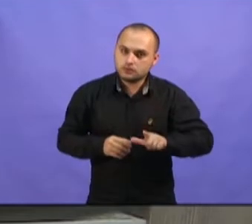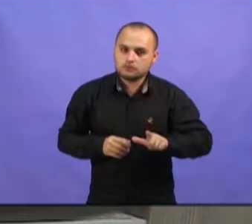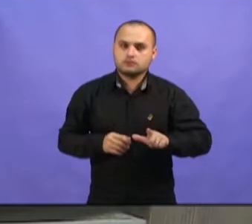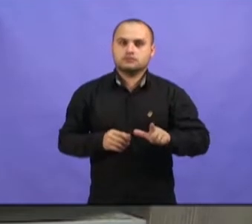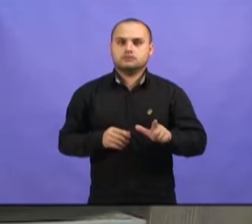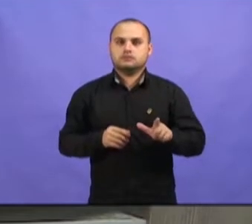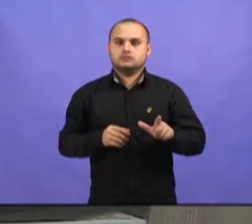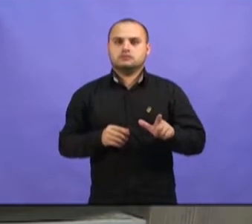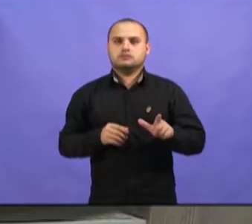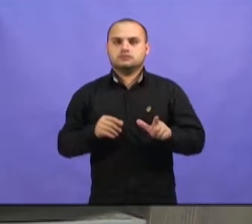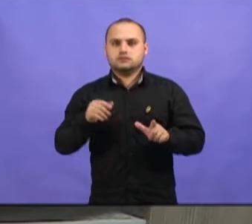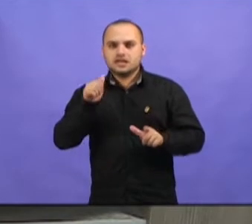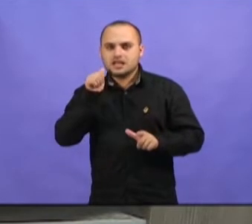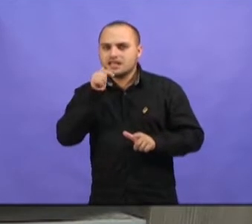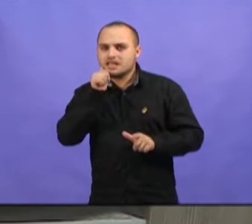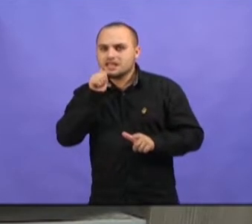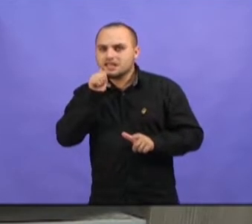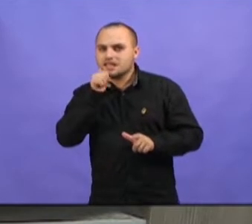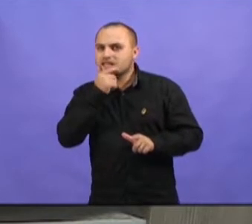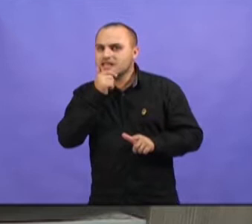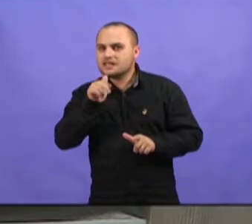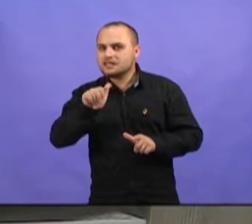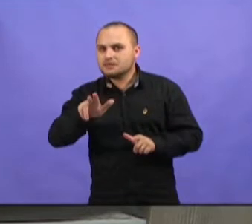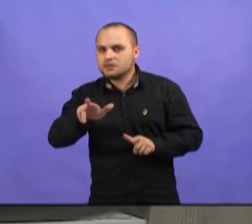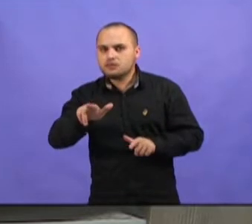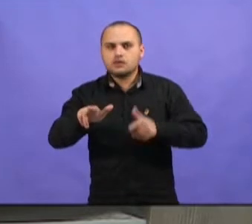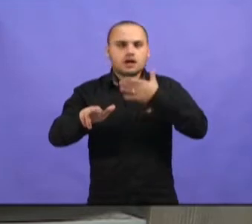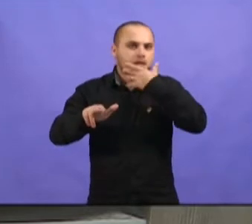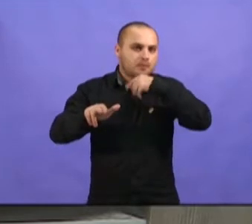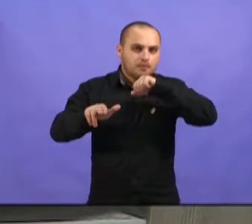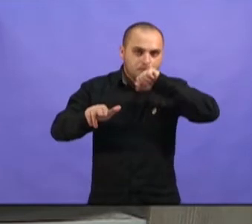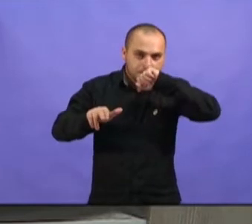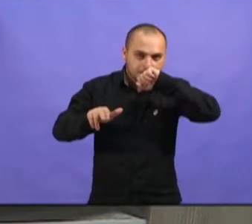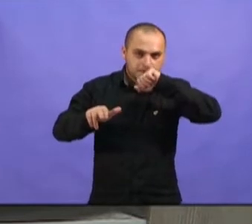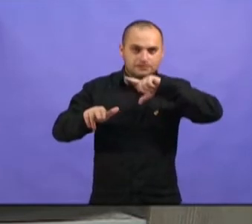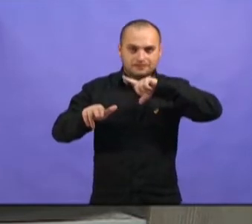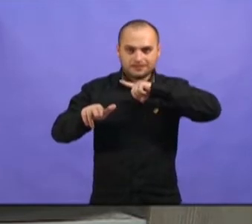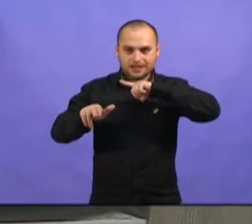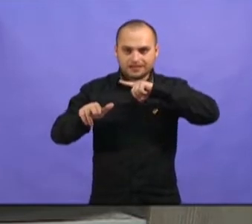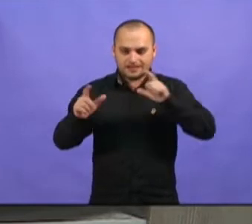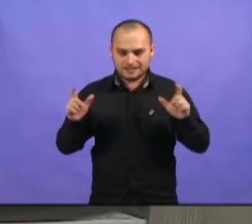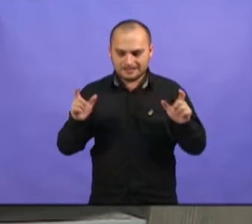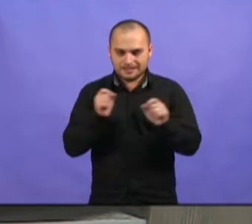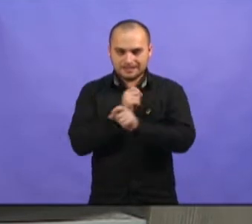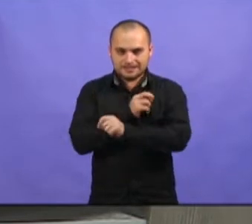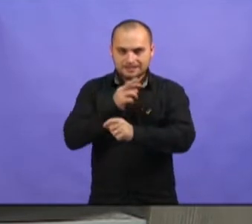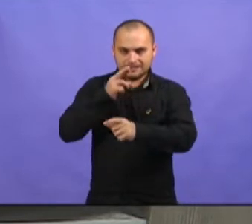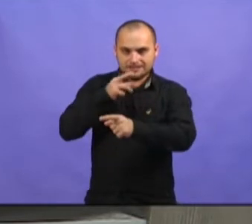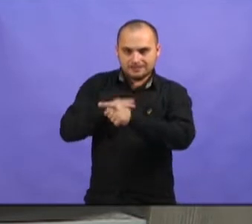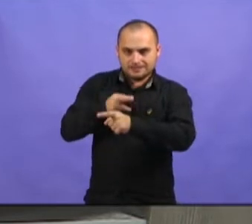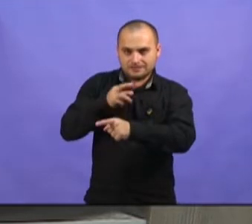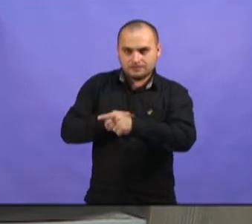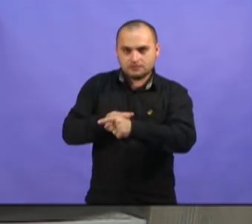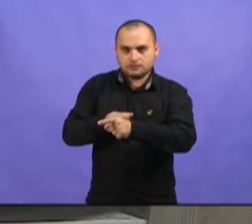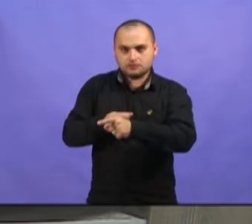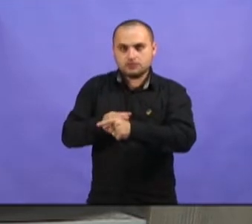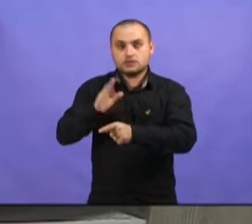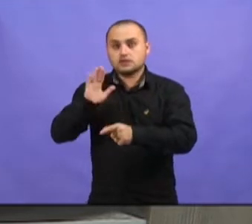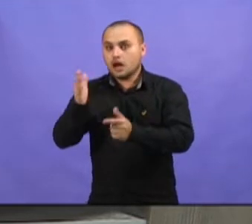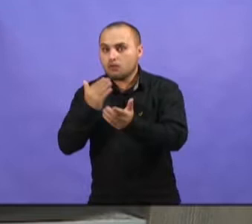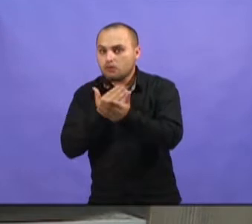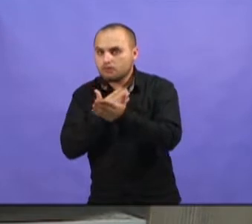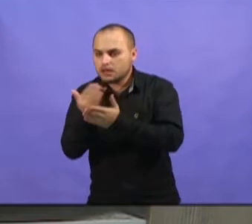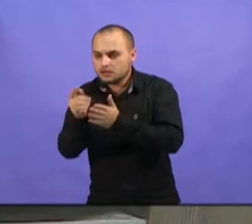irmão e pai com história de câncer de próstata, o seu cuidado vem para 40 anos. Acima de